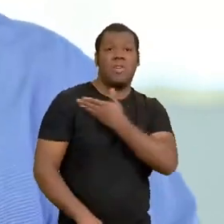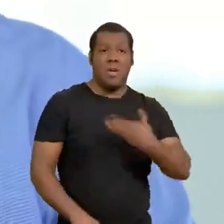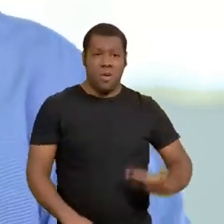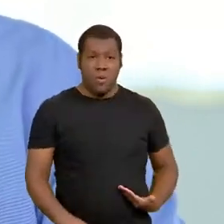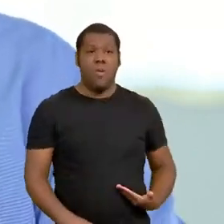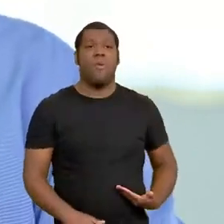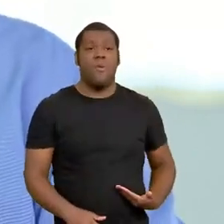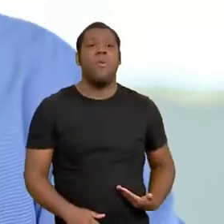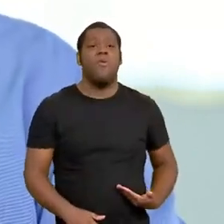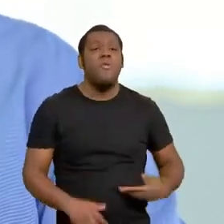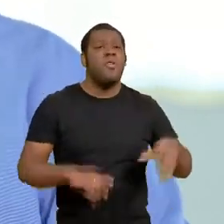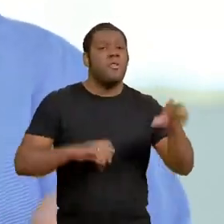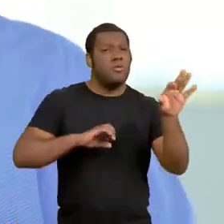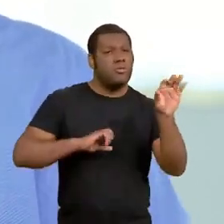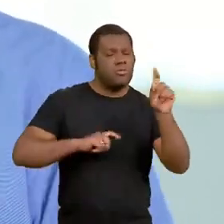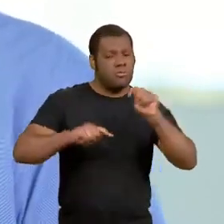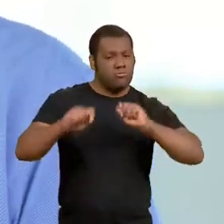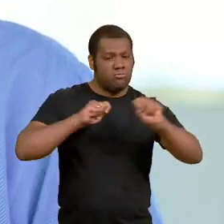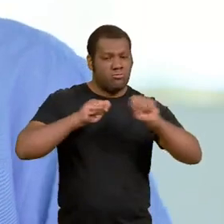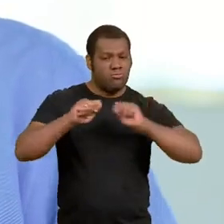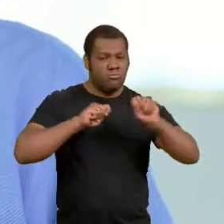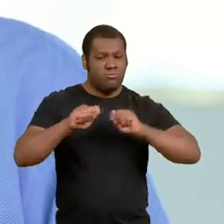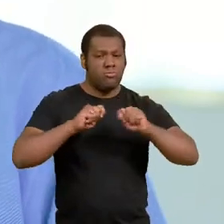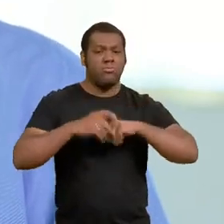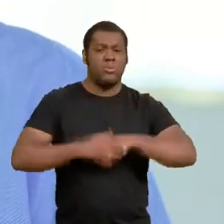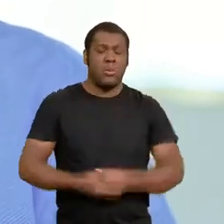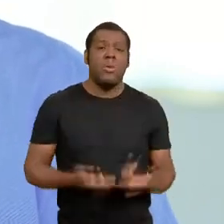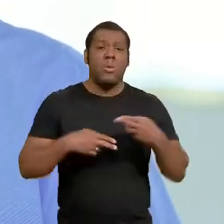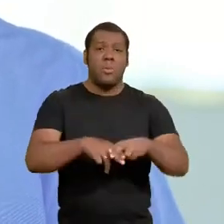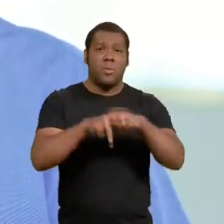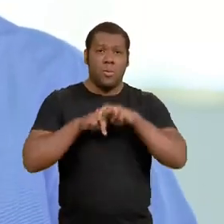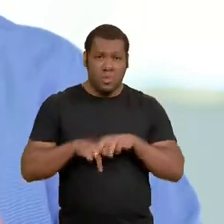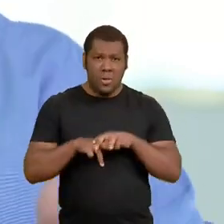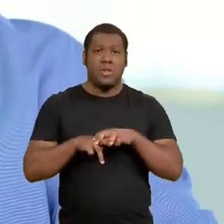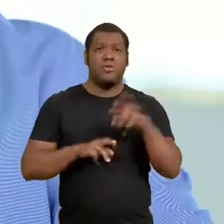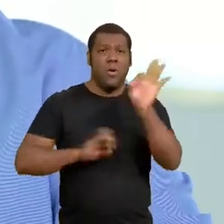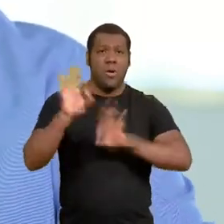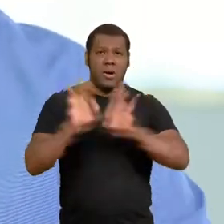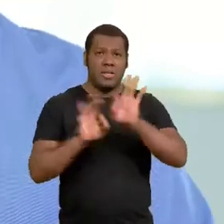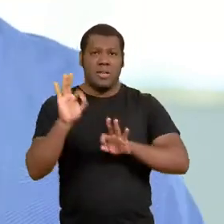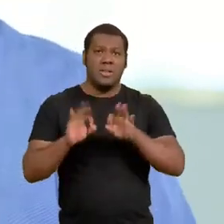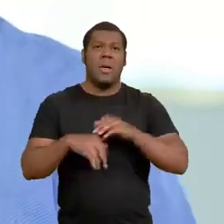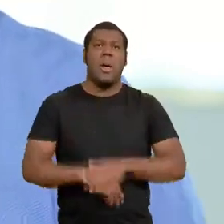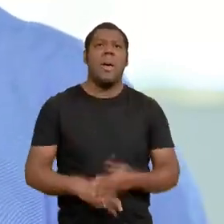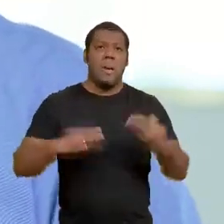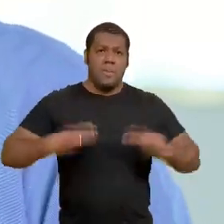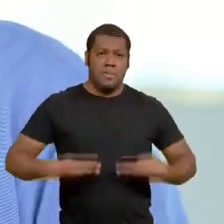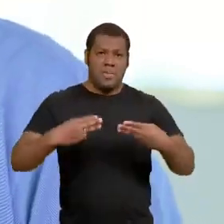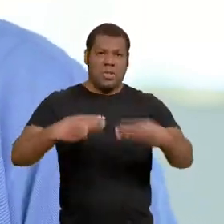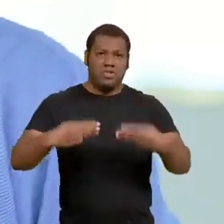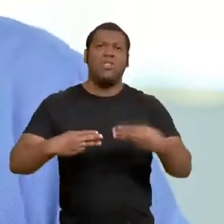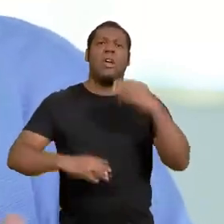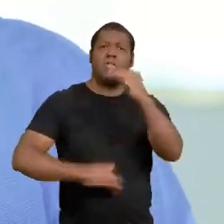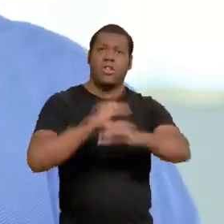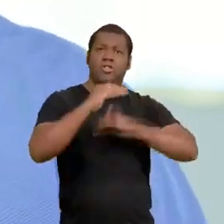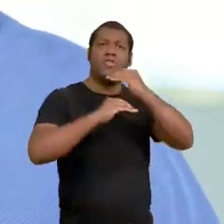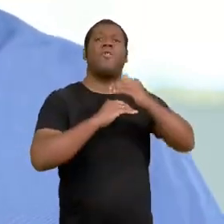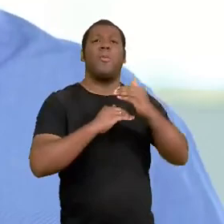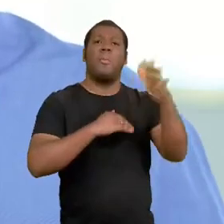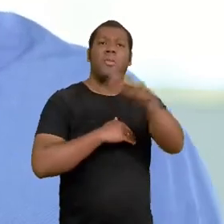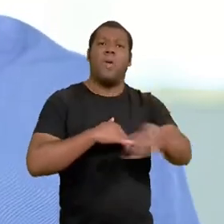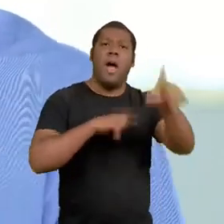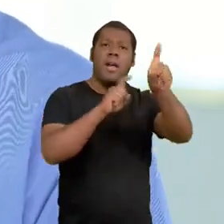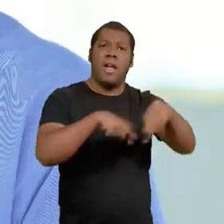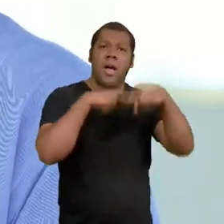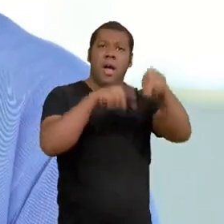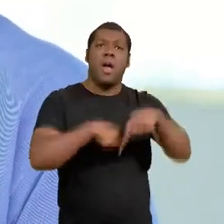isso é que nós estamos fazendo com que o MDA, o Ministério do Desenvolvimento Agrário, possa agora, junto com o MARPA, administrar a Conab,